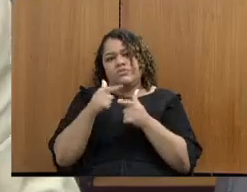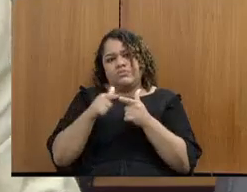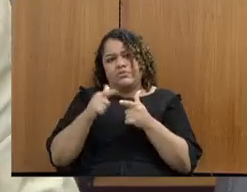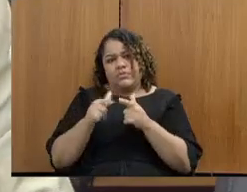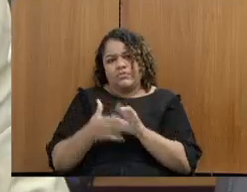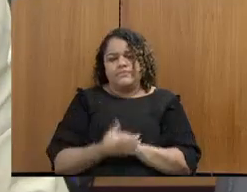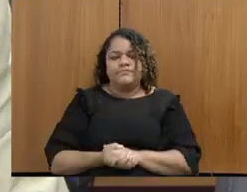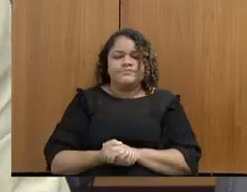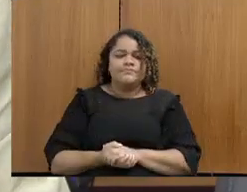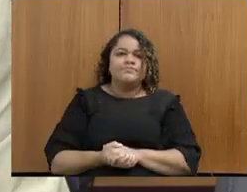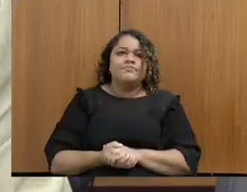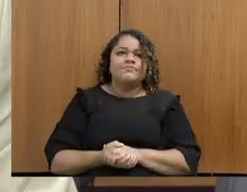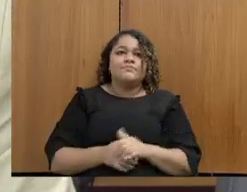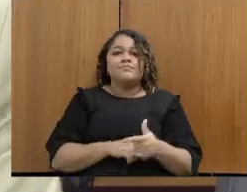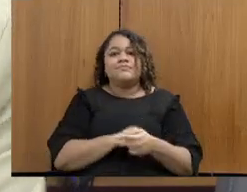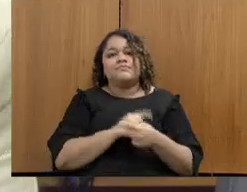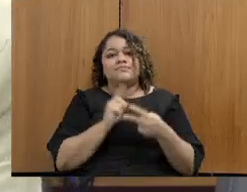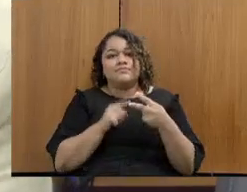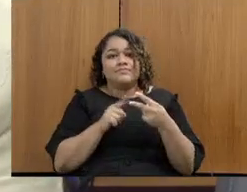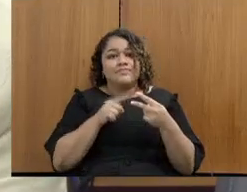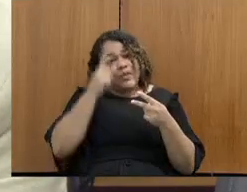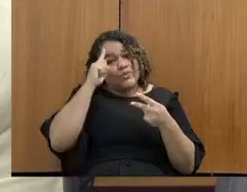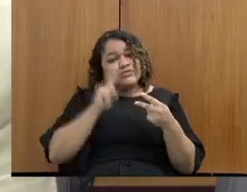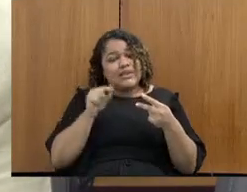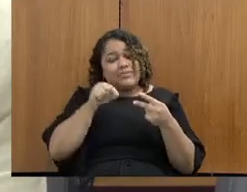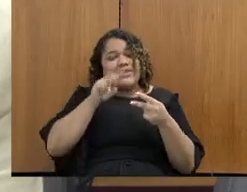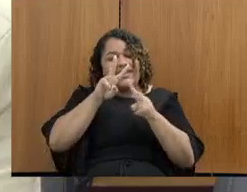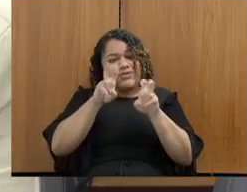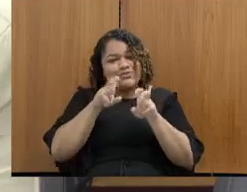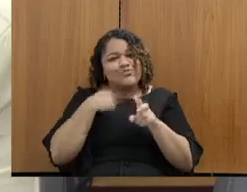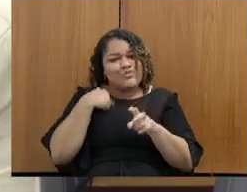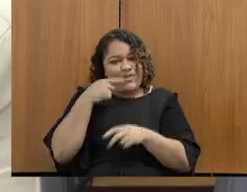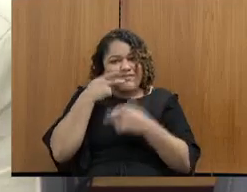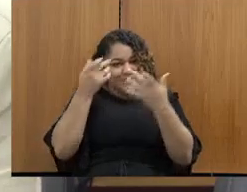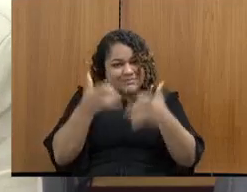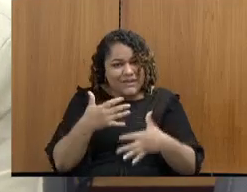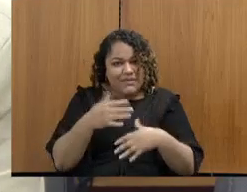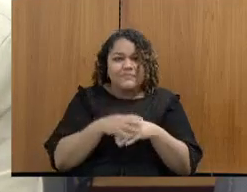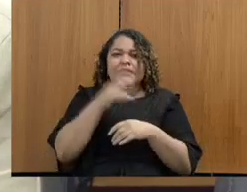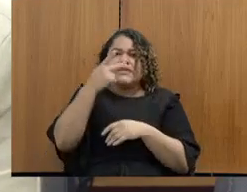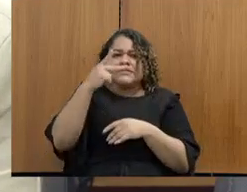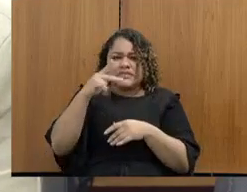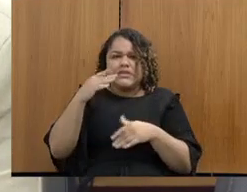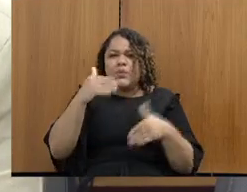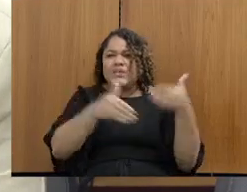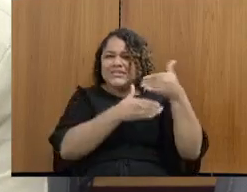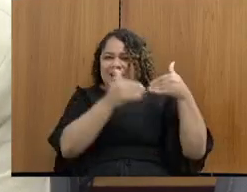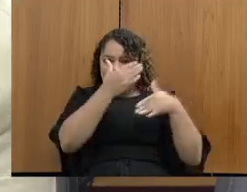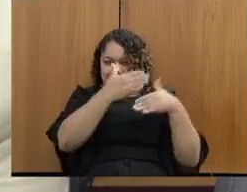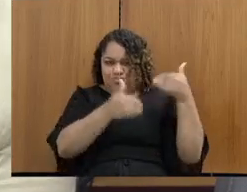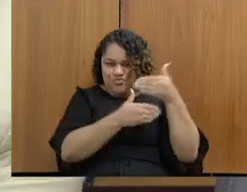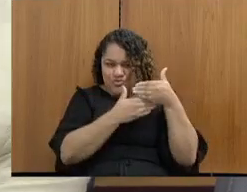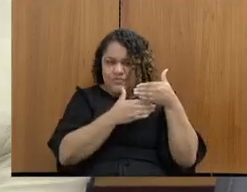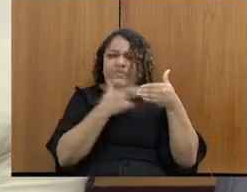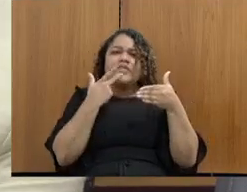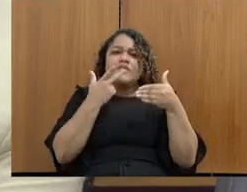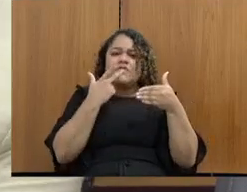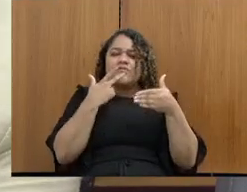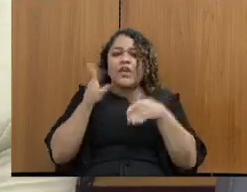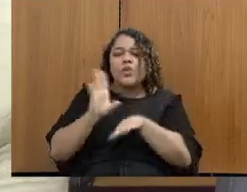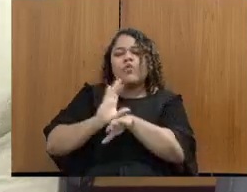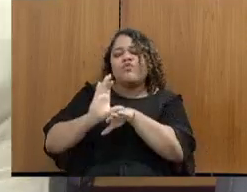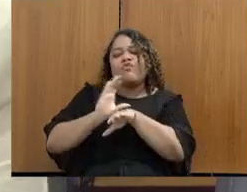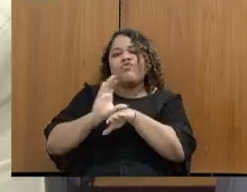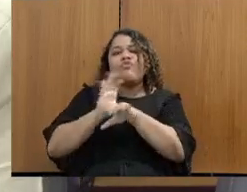que eu não sabia nem que eu ia falar desse assunto é o seguinte na sua apresentação de slide se falou aqui de capacitação dos policiais